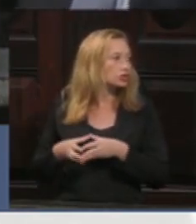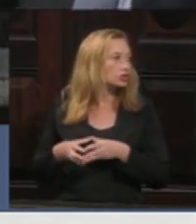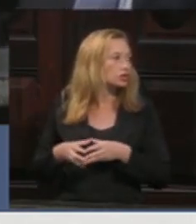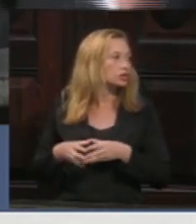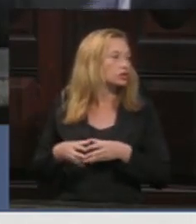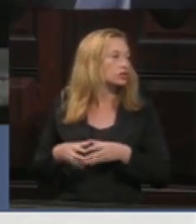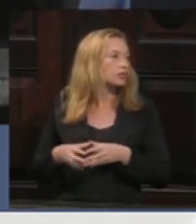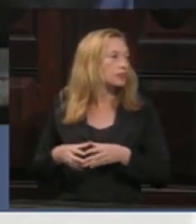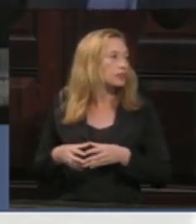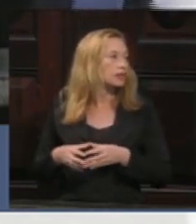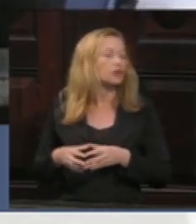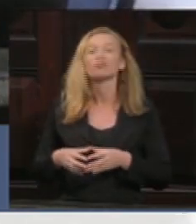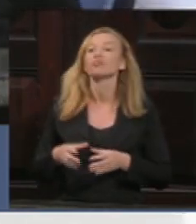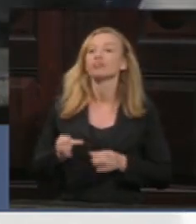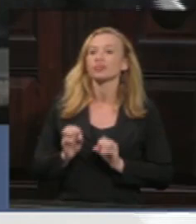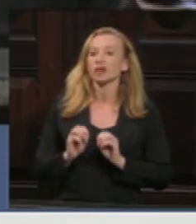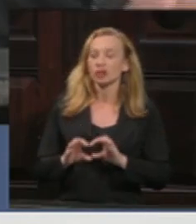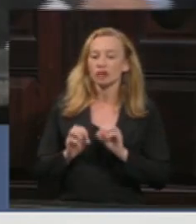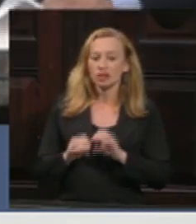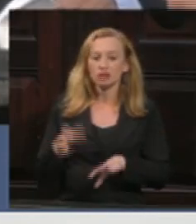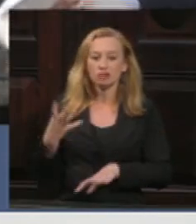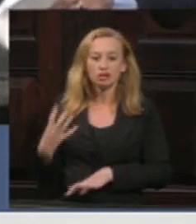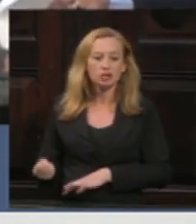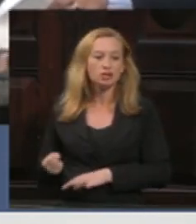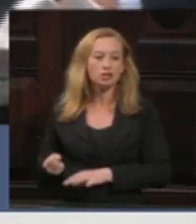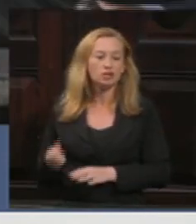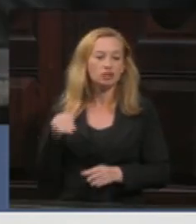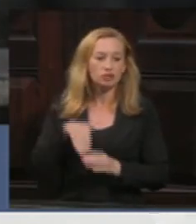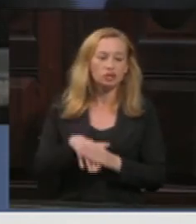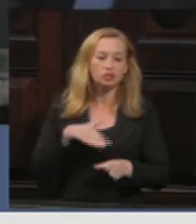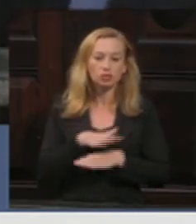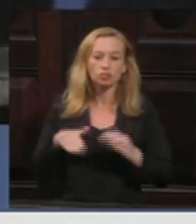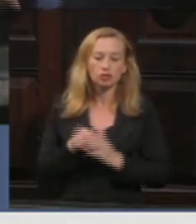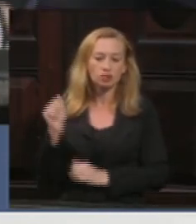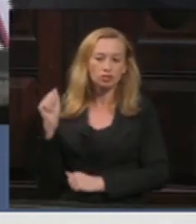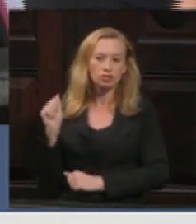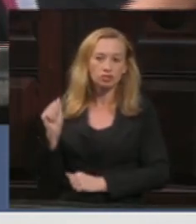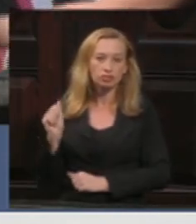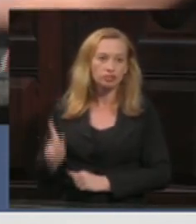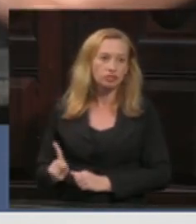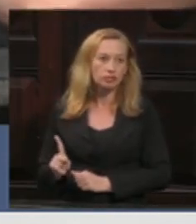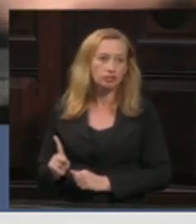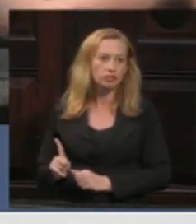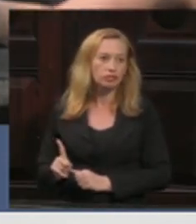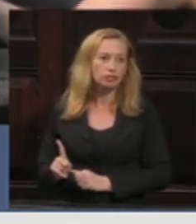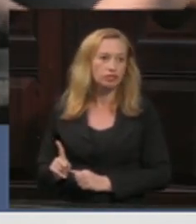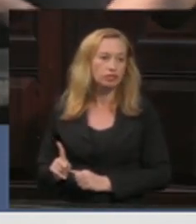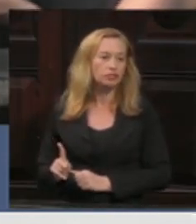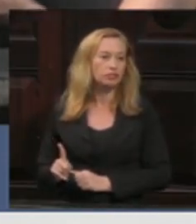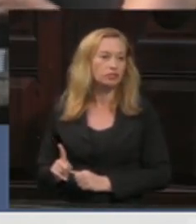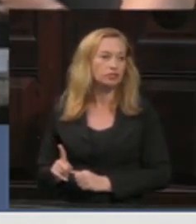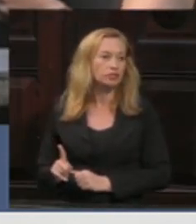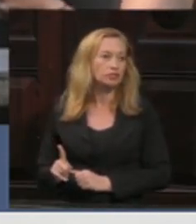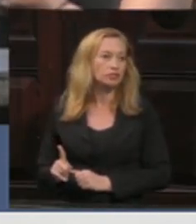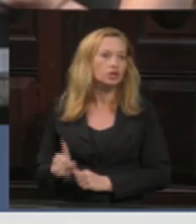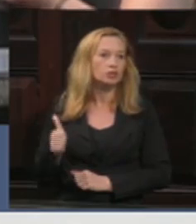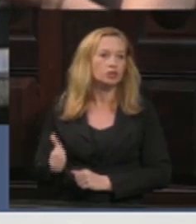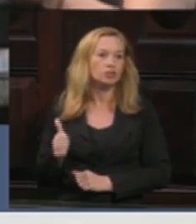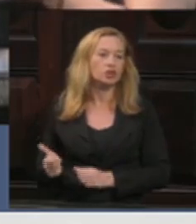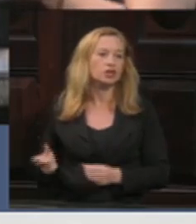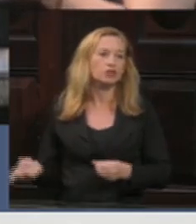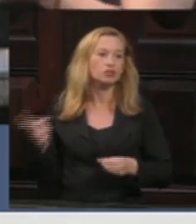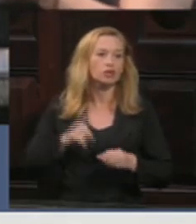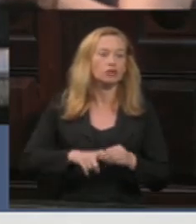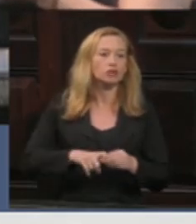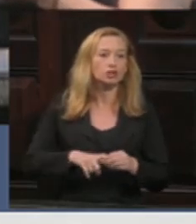favorável, relatores, deputados Luiz Paulo e Tio Carlos. Em votação, os senhores que aprovam isso como estão, aprovado em primeira, retorna